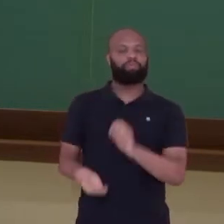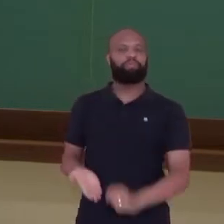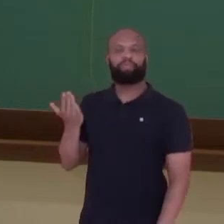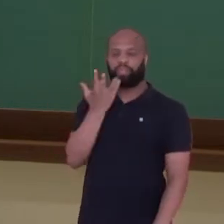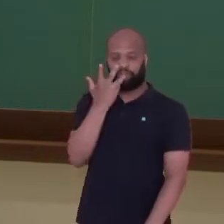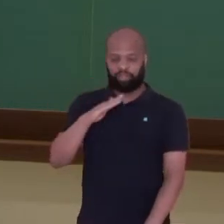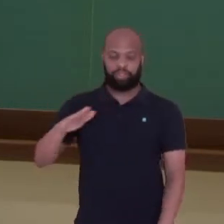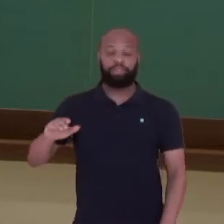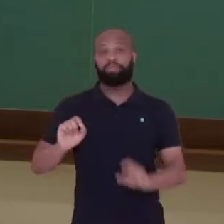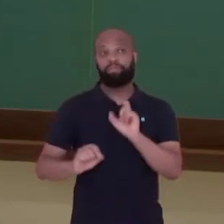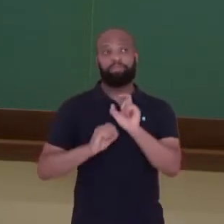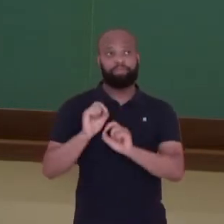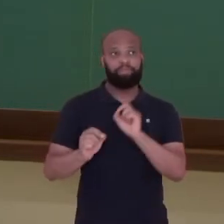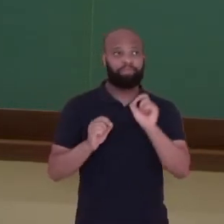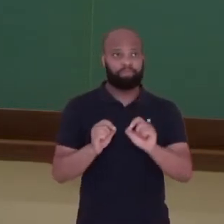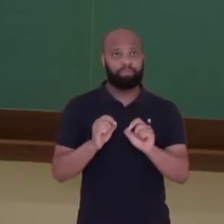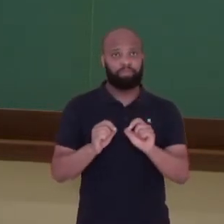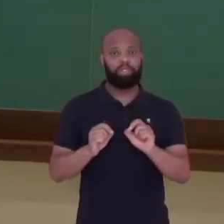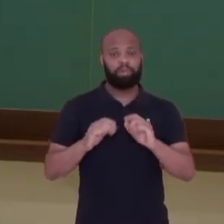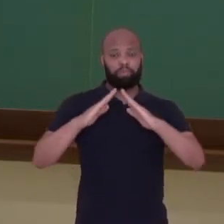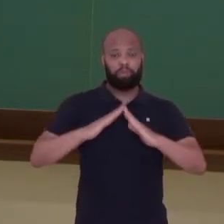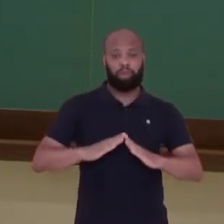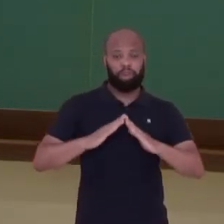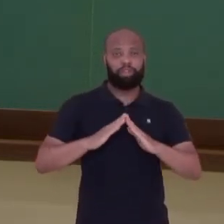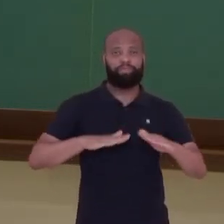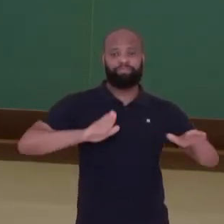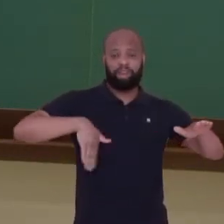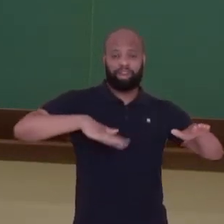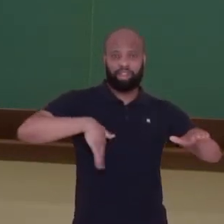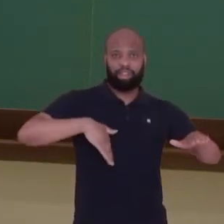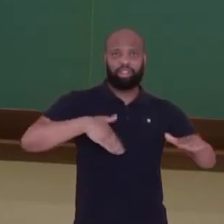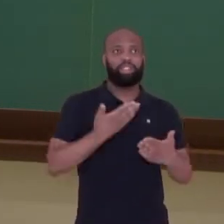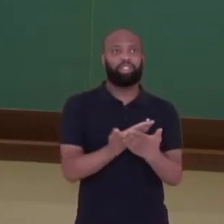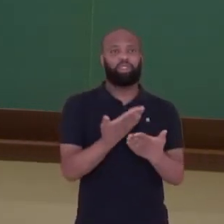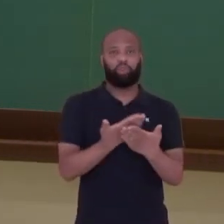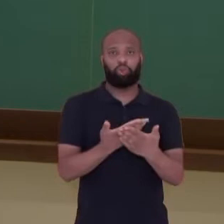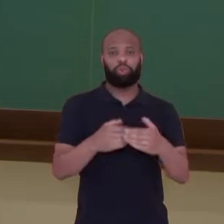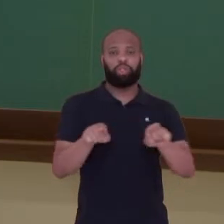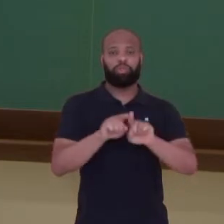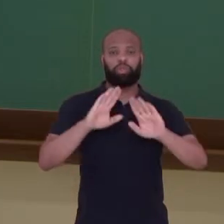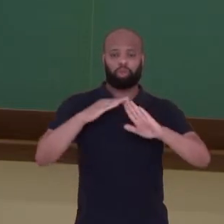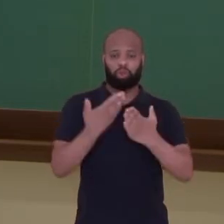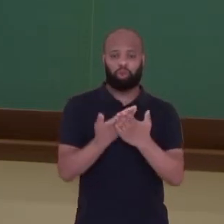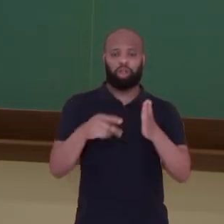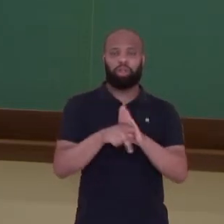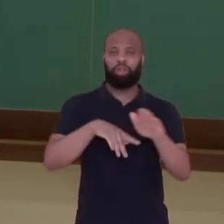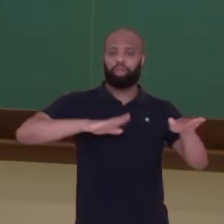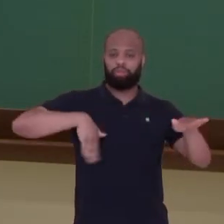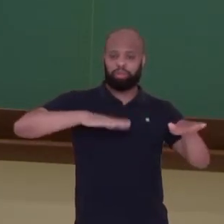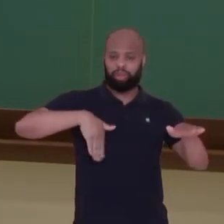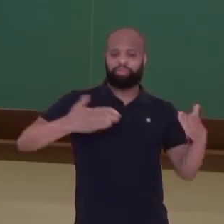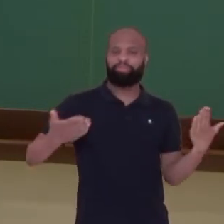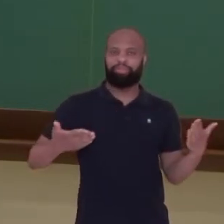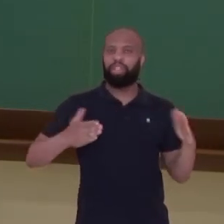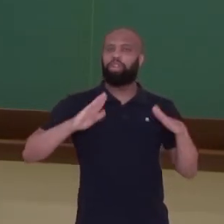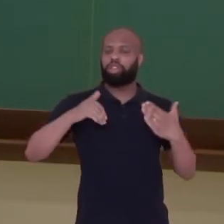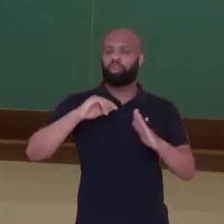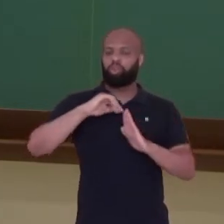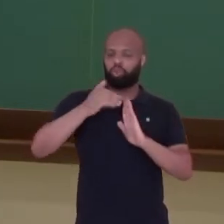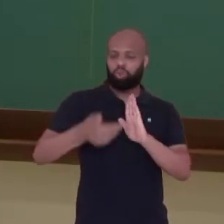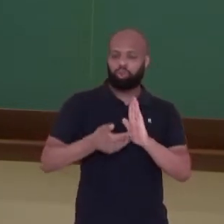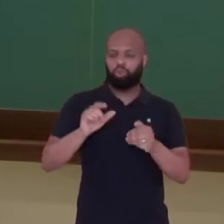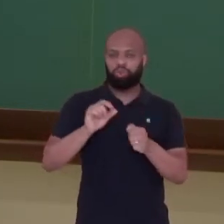crianças provavelmente moram na praia. Elas estudam na praia, elas moram, então todas as